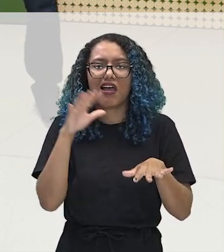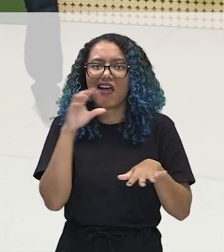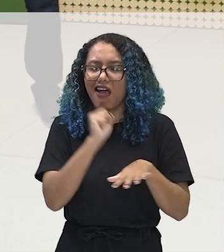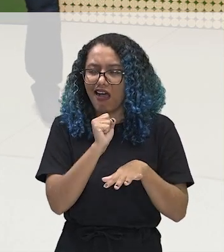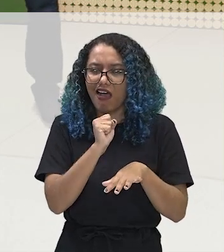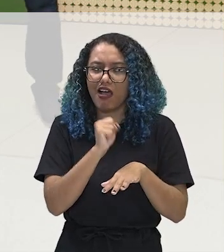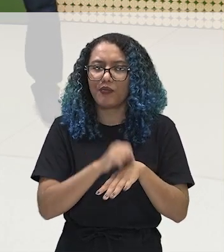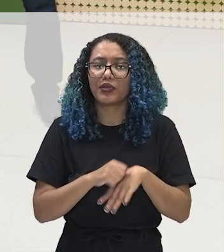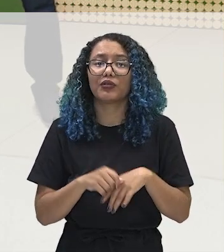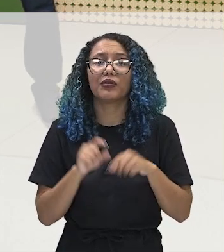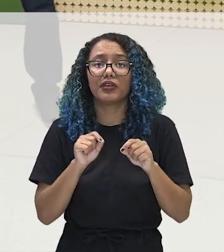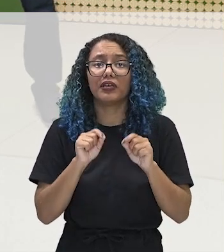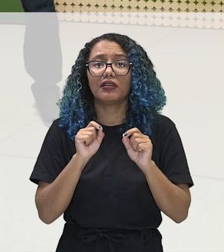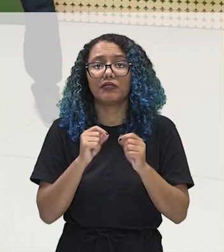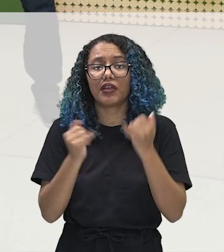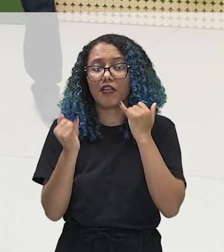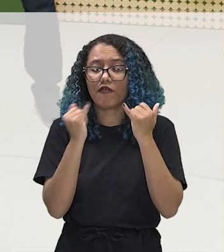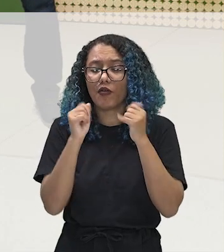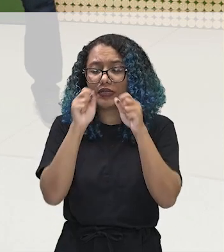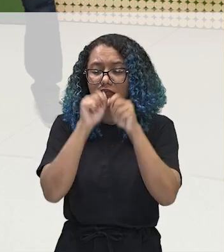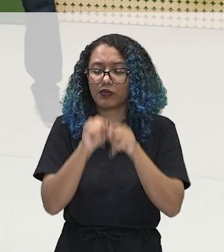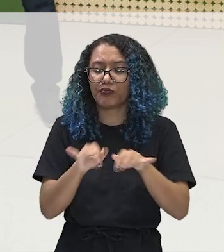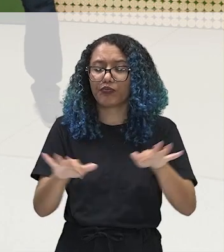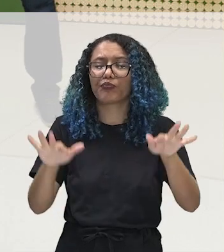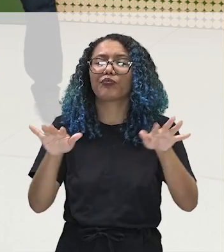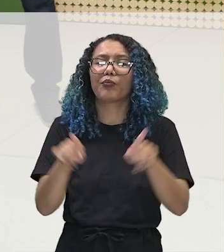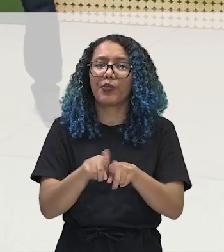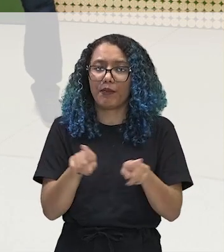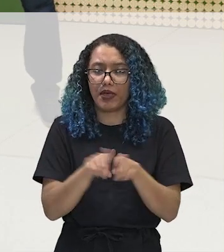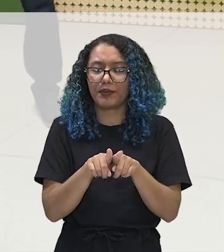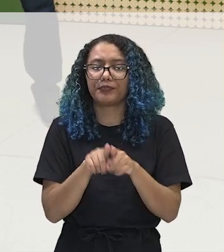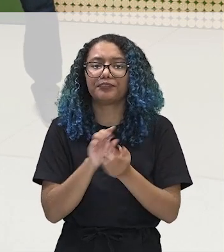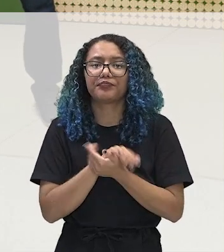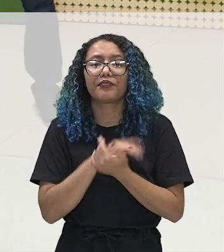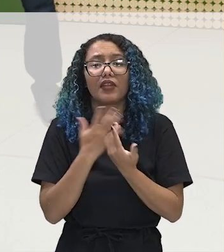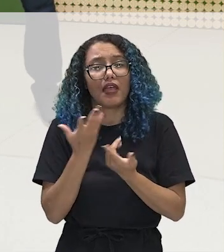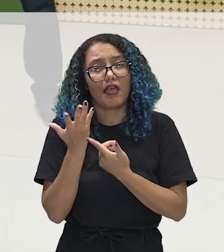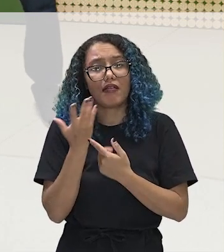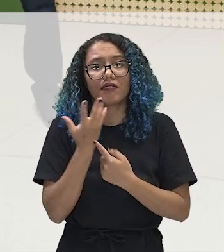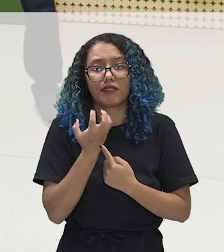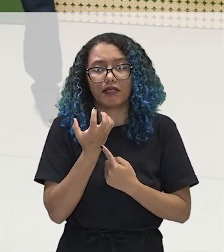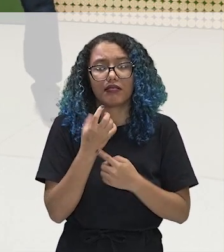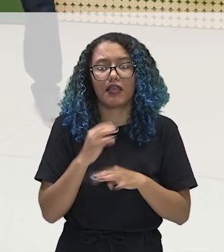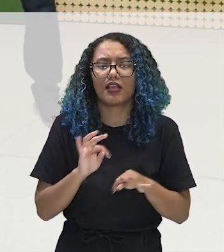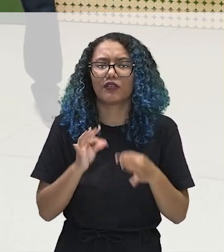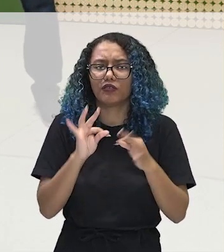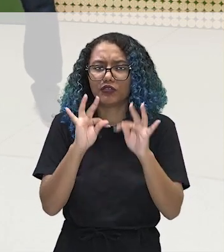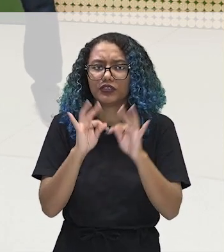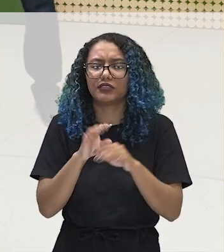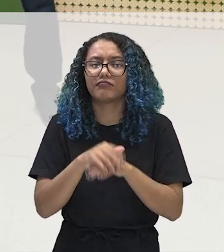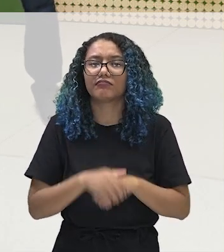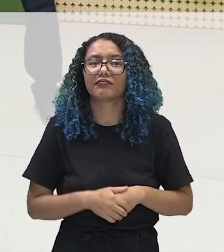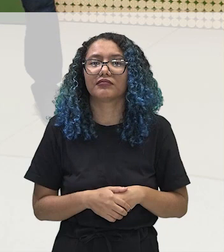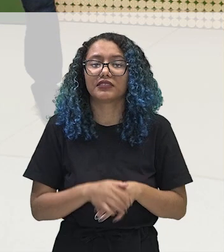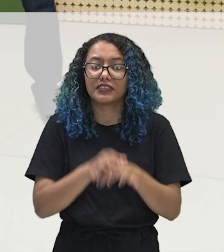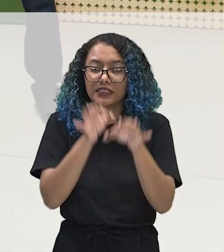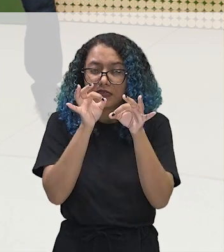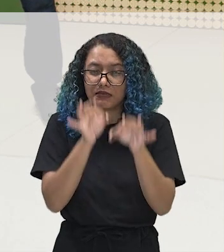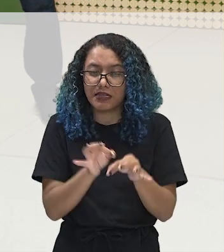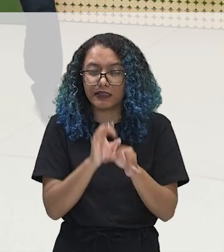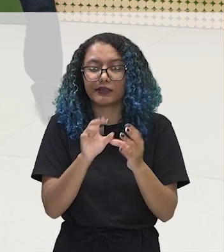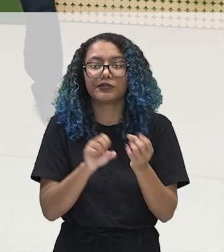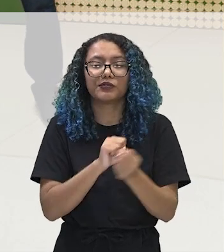muita informação, pessoal. Então, a Wi-Fi é uma tecnologia com certeza muito sustentável,